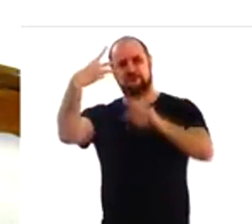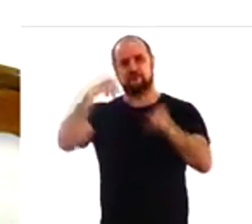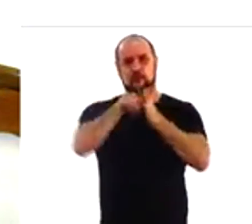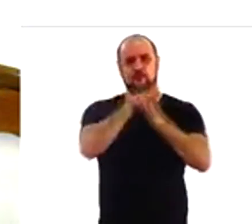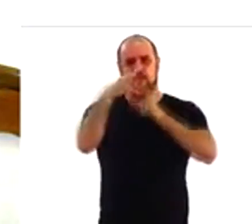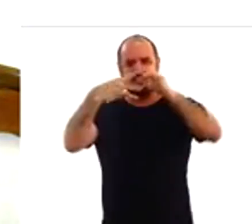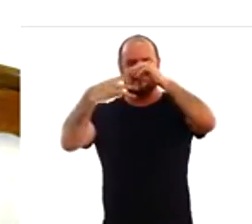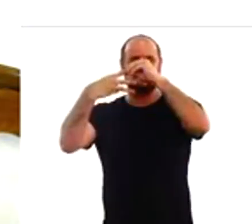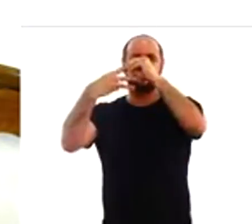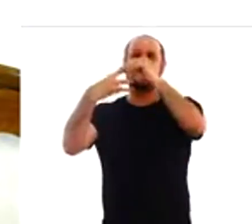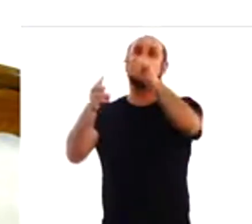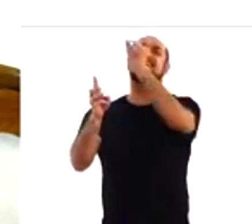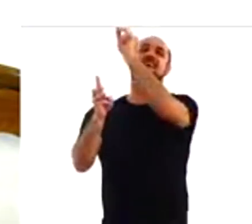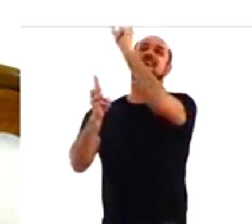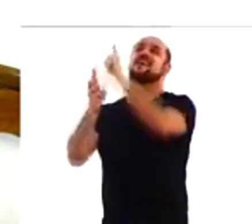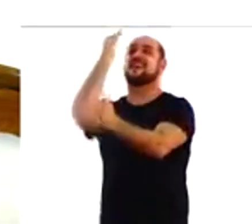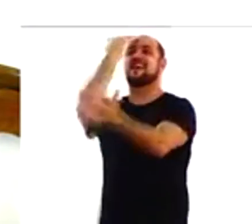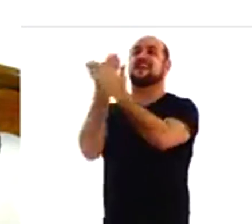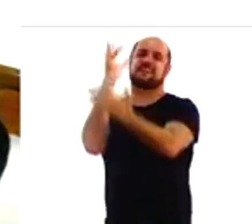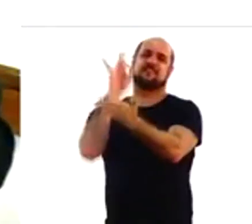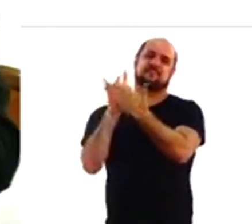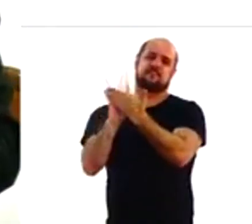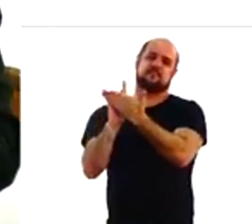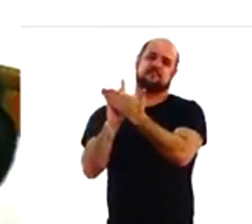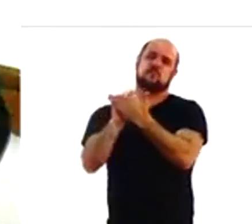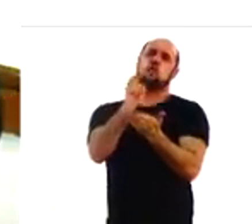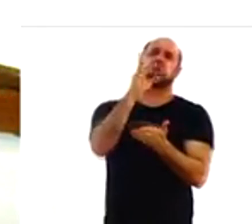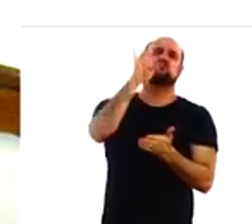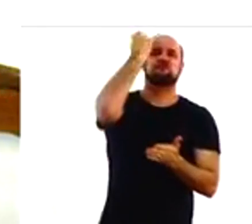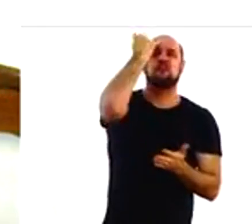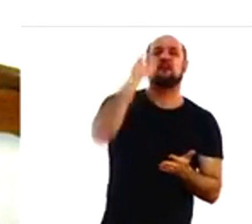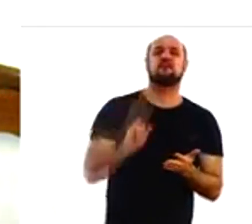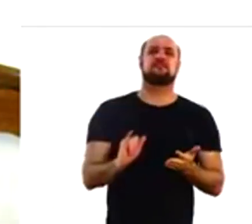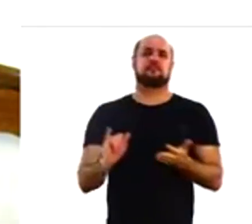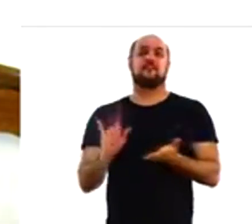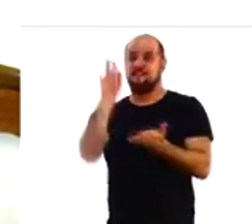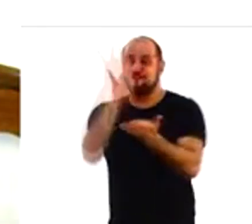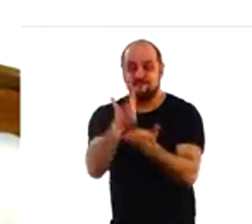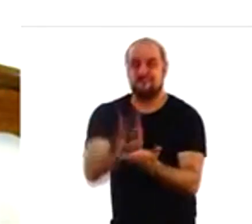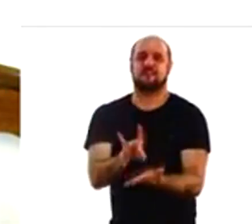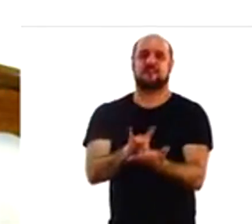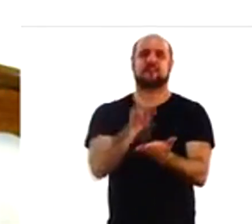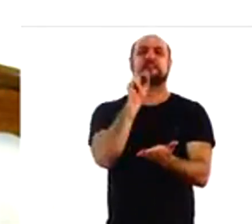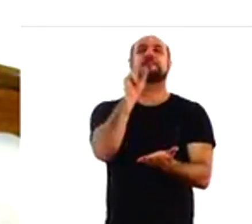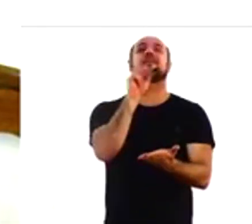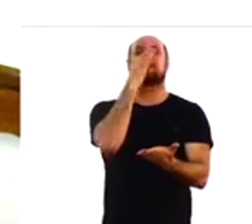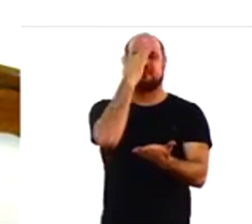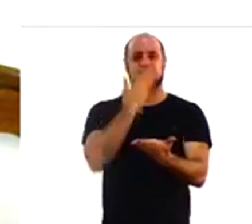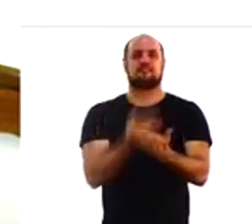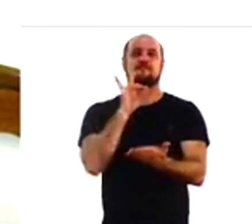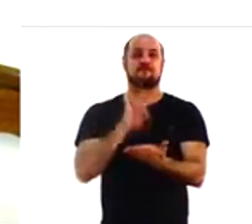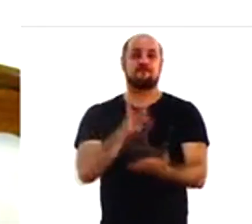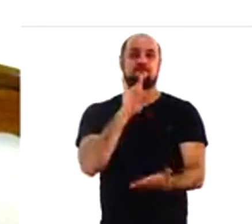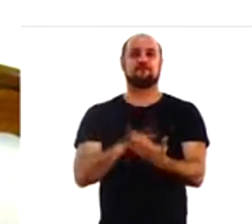crido como verdade, não como conceito, como verdade, em quem nós temos